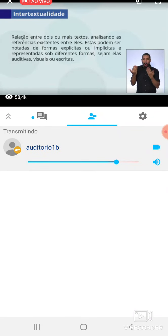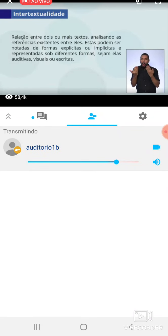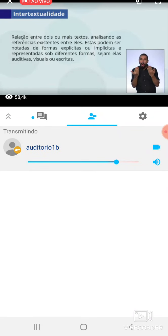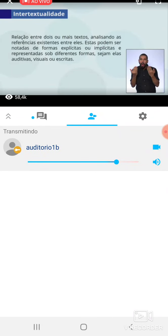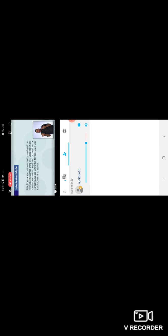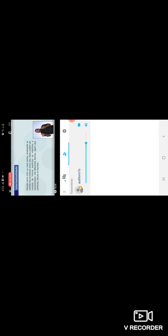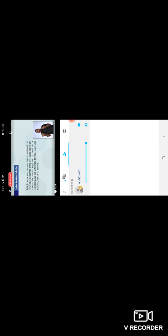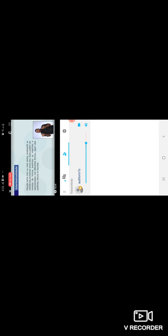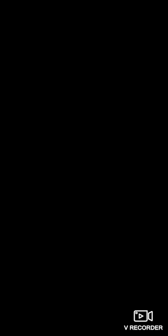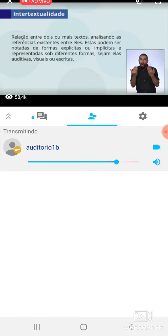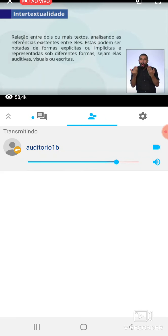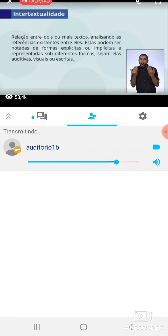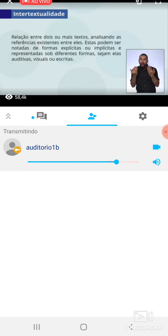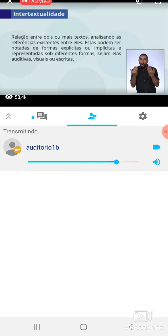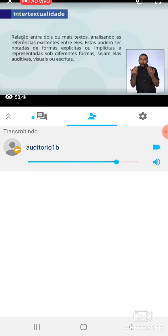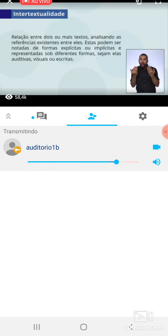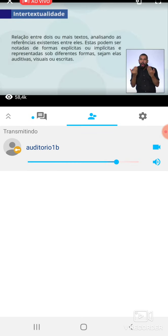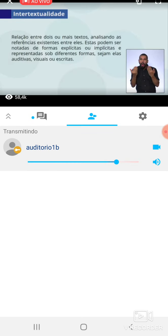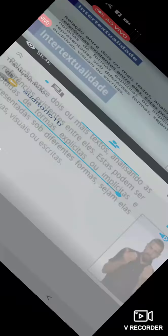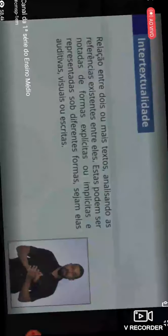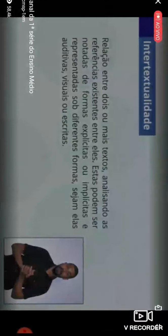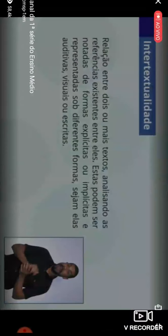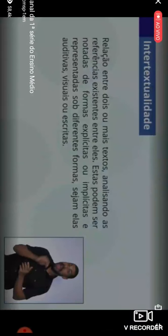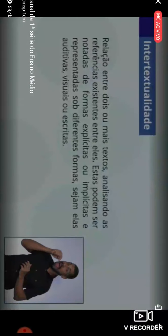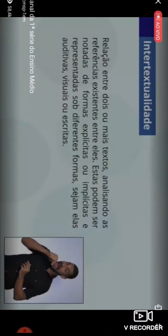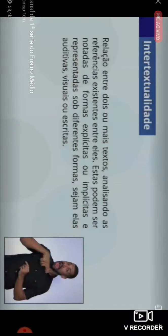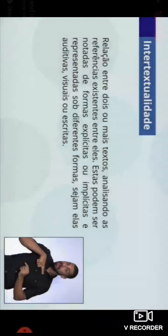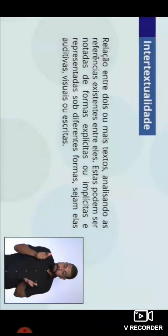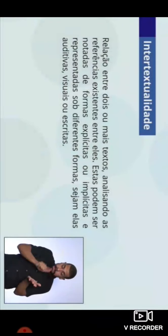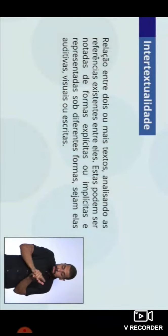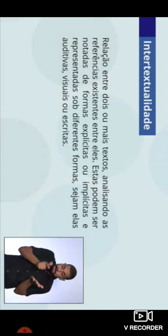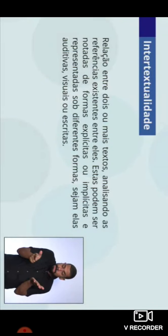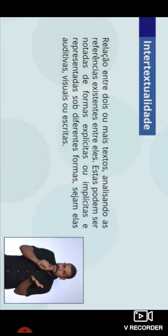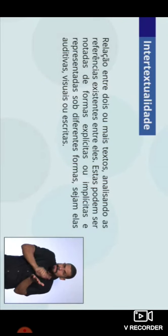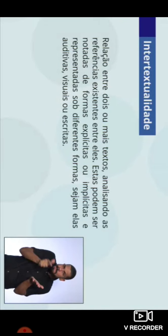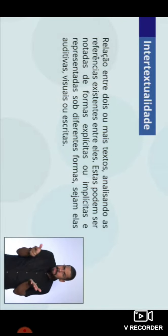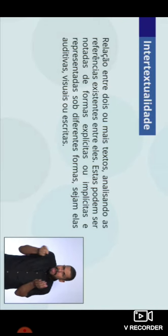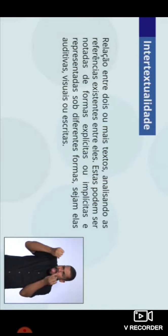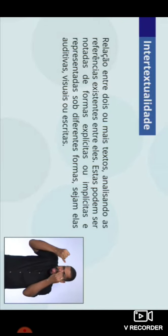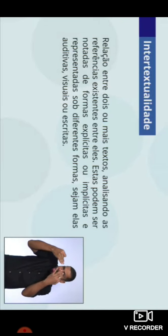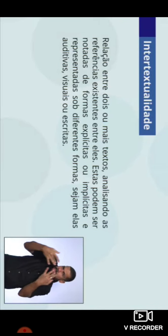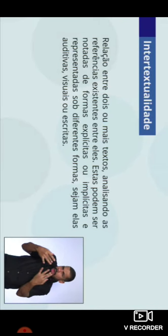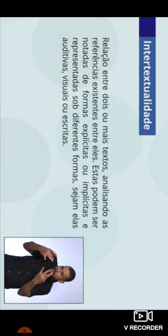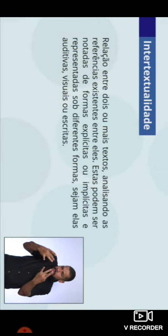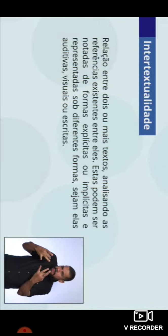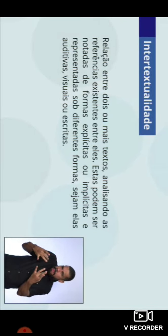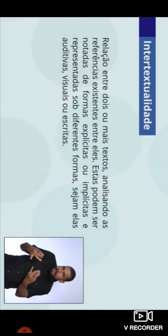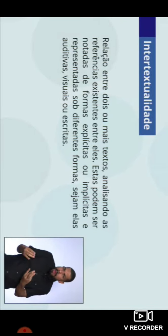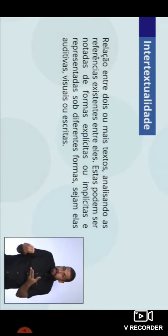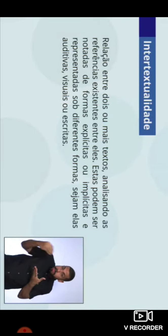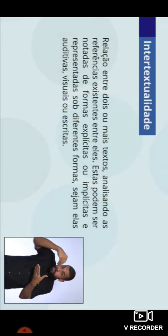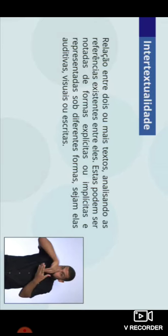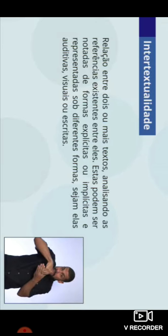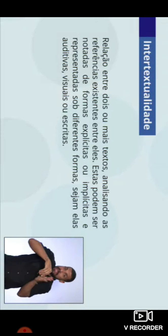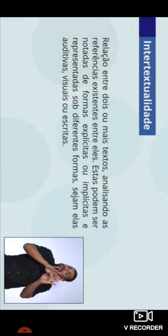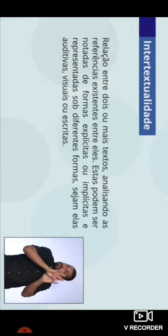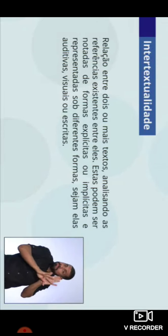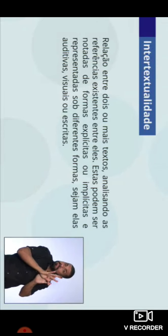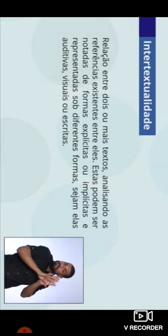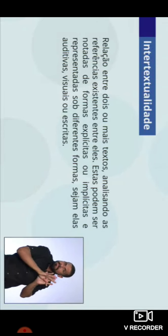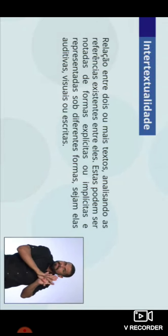referências existentes entre eles. Essas podem ser notadas de formas explícitas ou implícitas e representadas